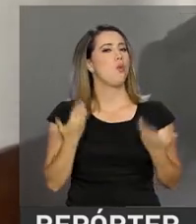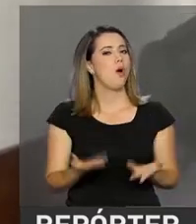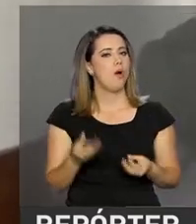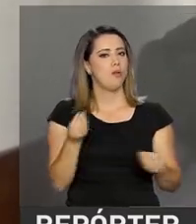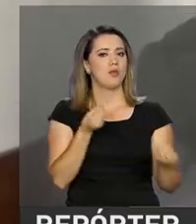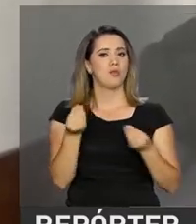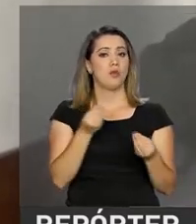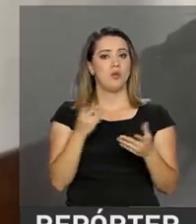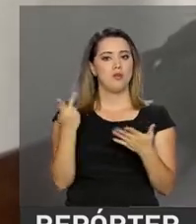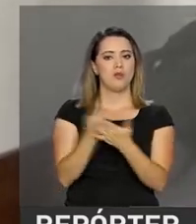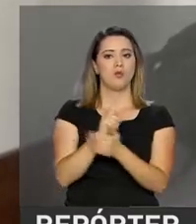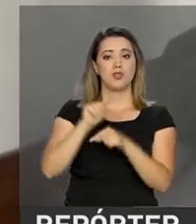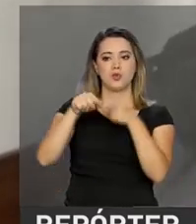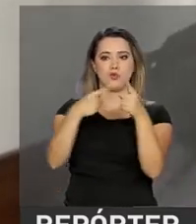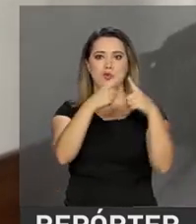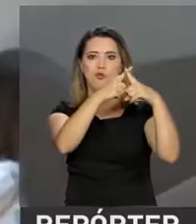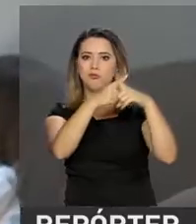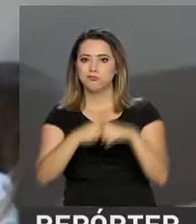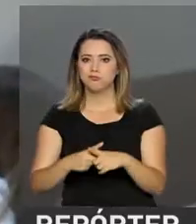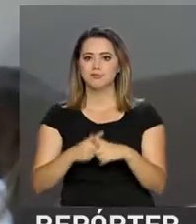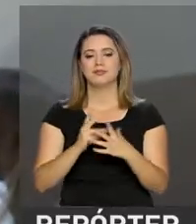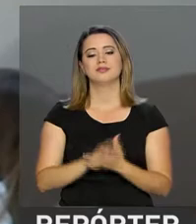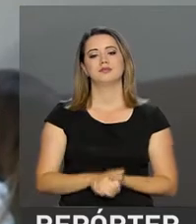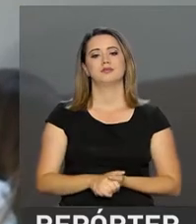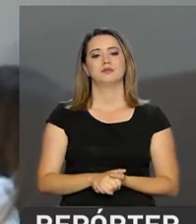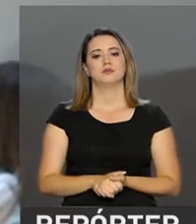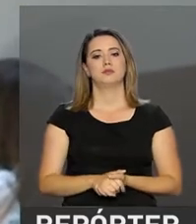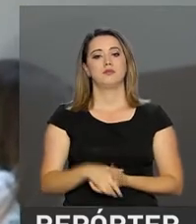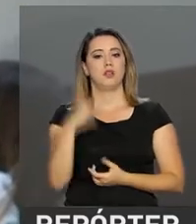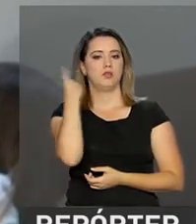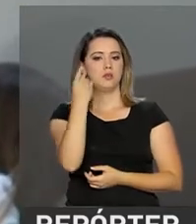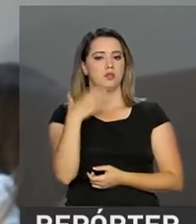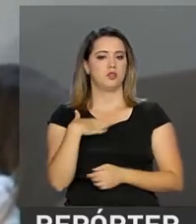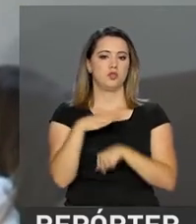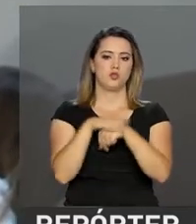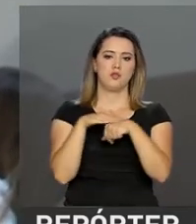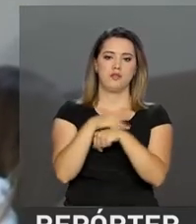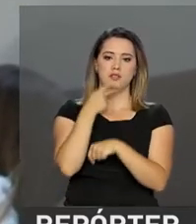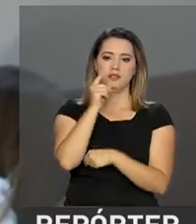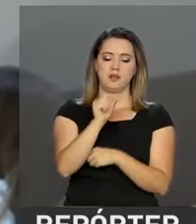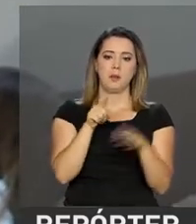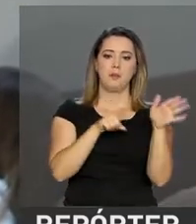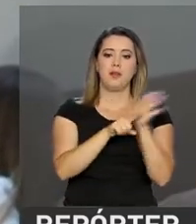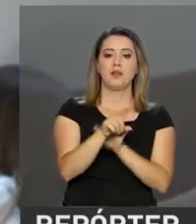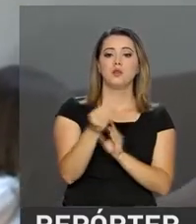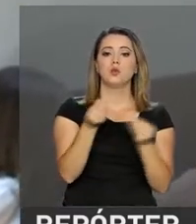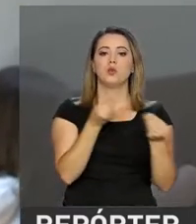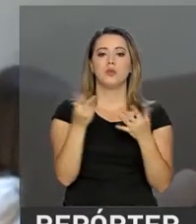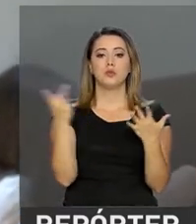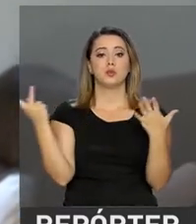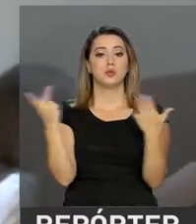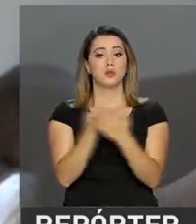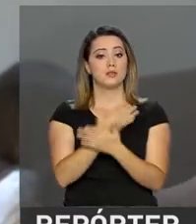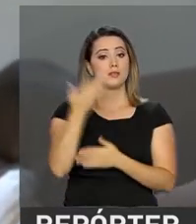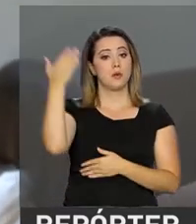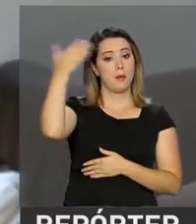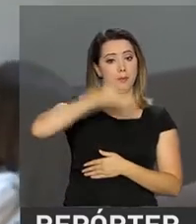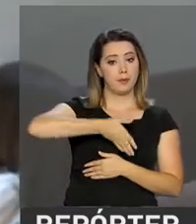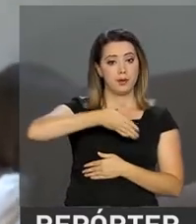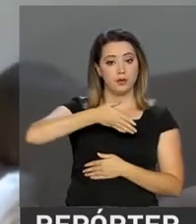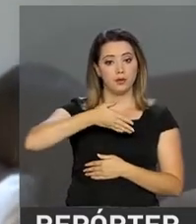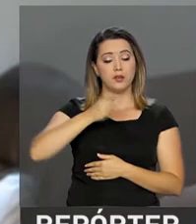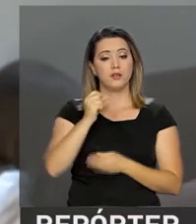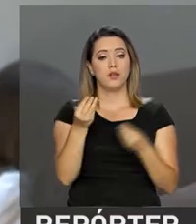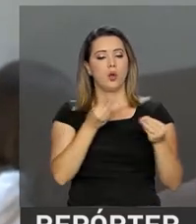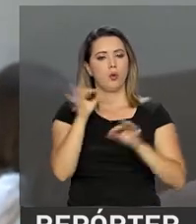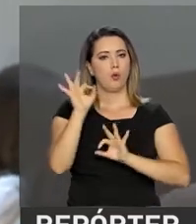como será o próximo desafio da estudante. Normalmente, quando a gente conversa com ela sobre isso, a gente pergunta como foi o processo da prova dela, como que ela